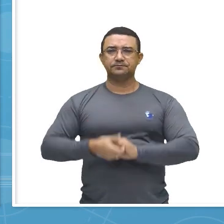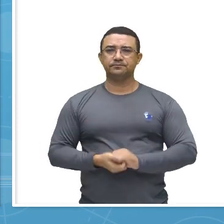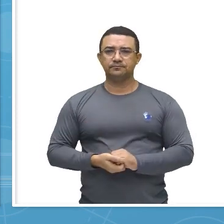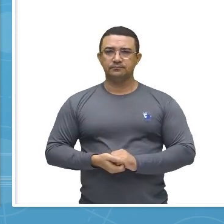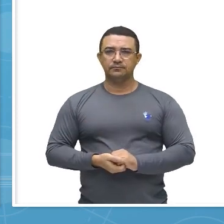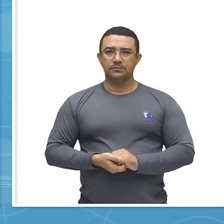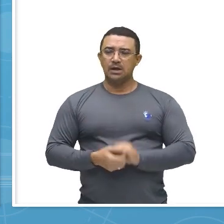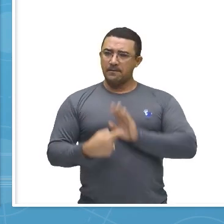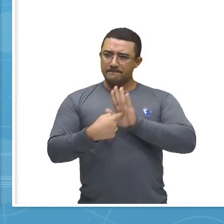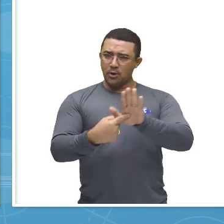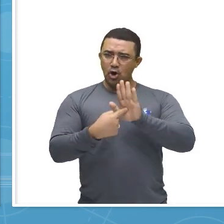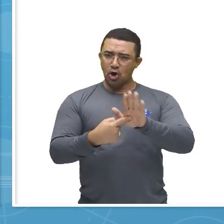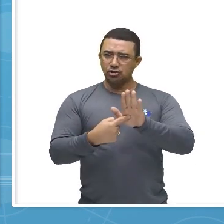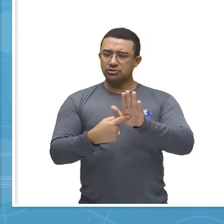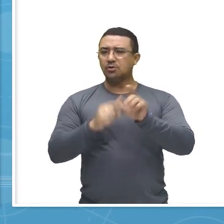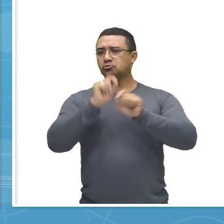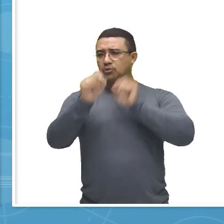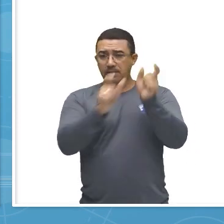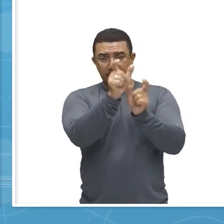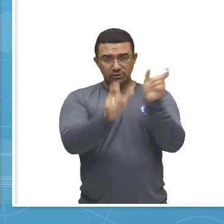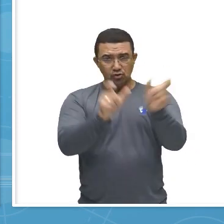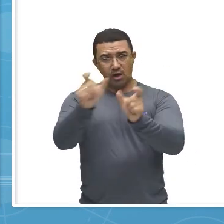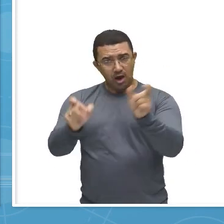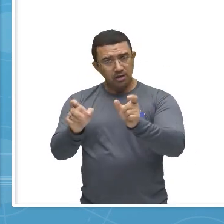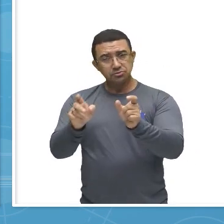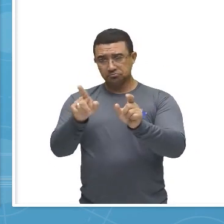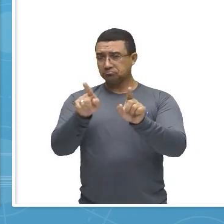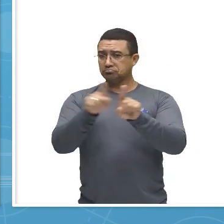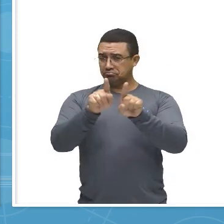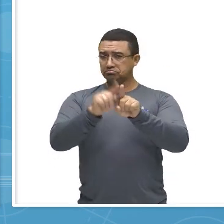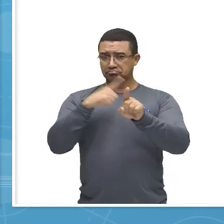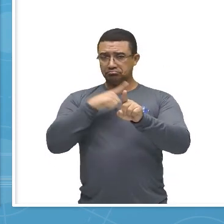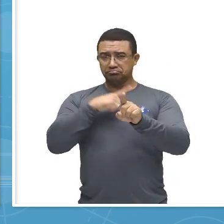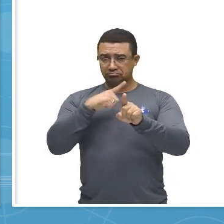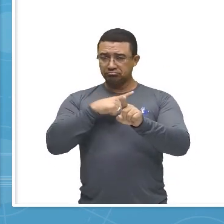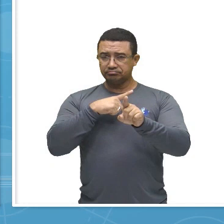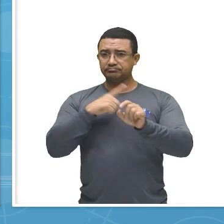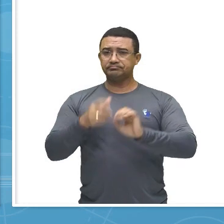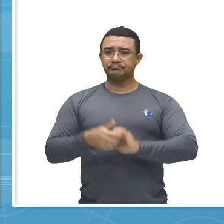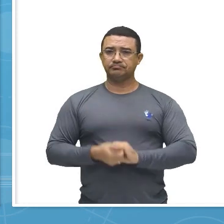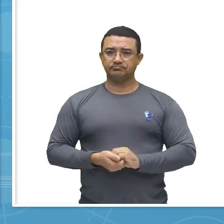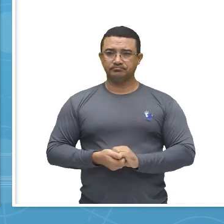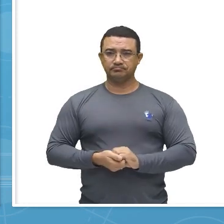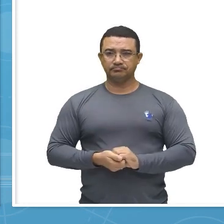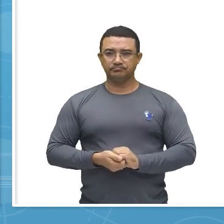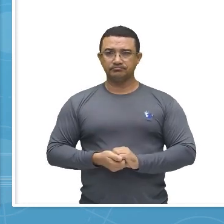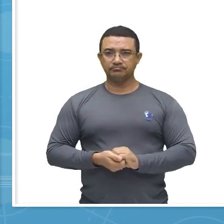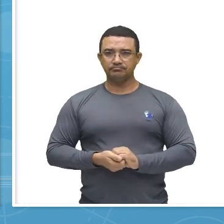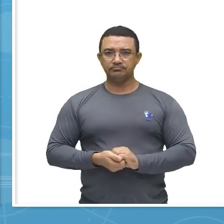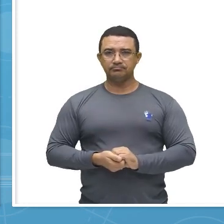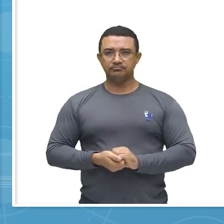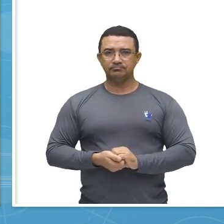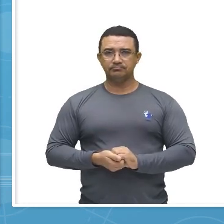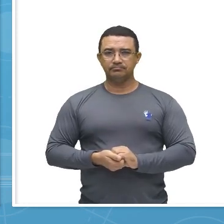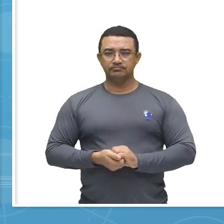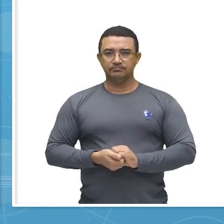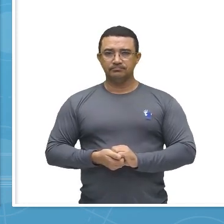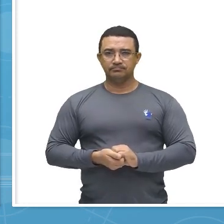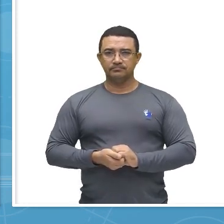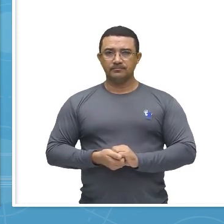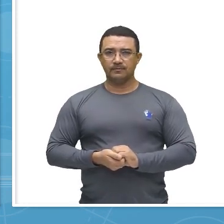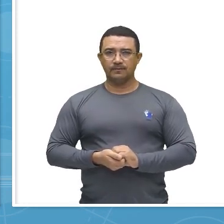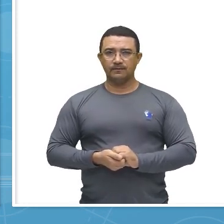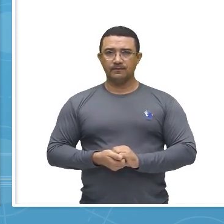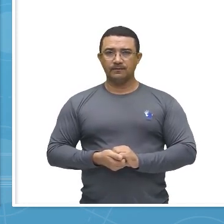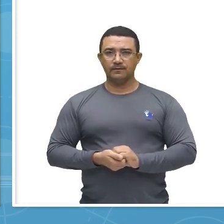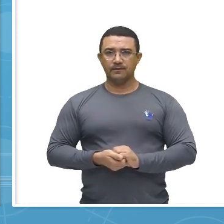que vai apresentar personagens, né? Personagens que participam ali da